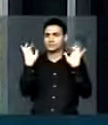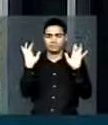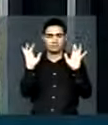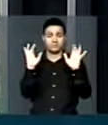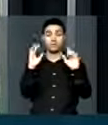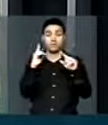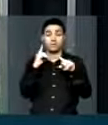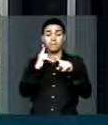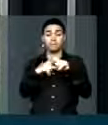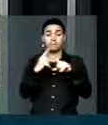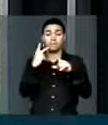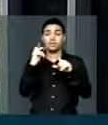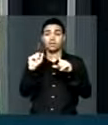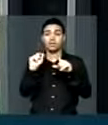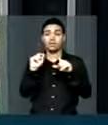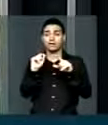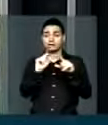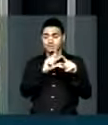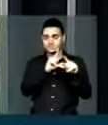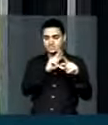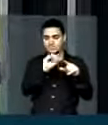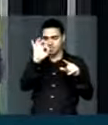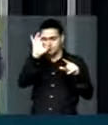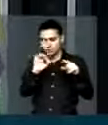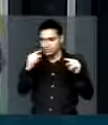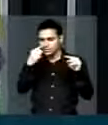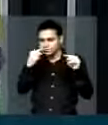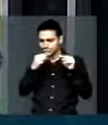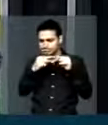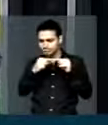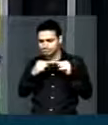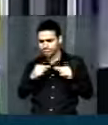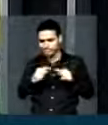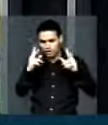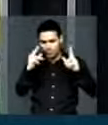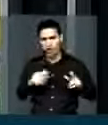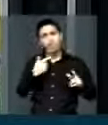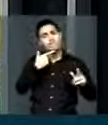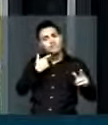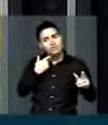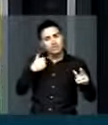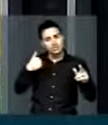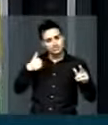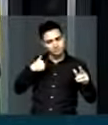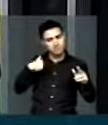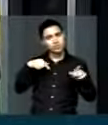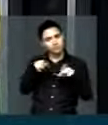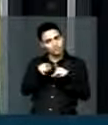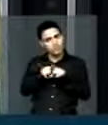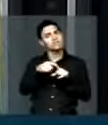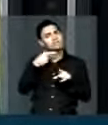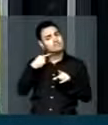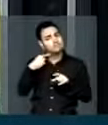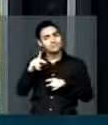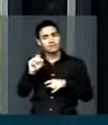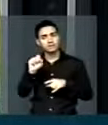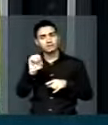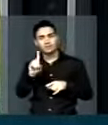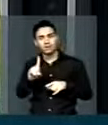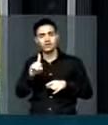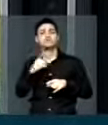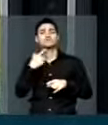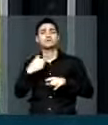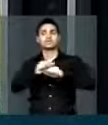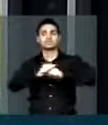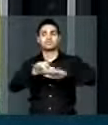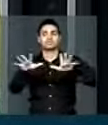para que ele seja absolutamente correto naquilo que o PSD e eu próprio desejamos transmitir a todos os senhores e